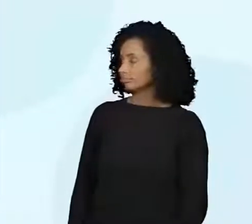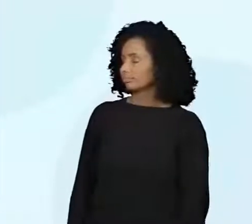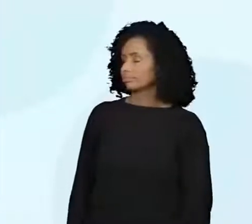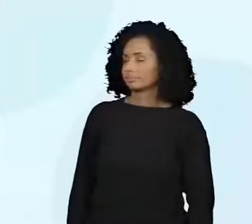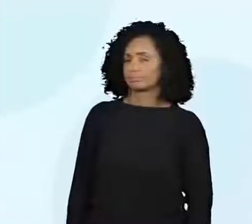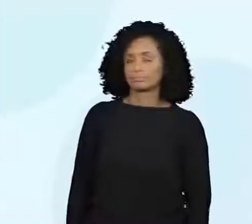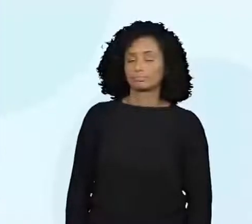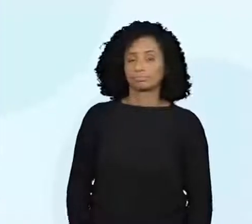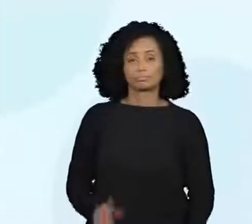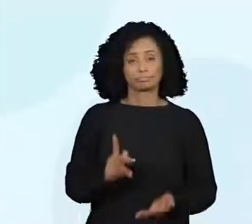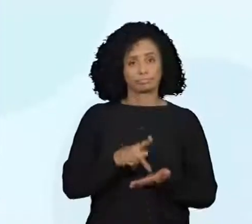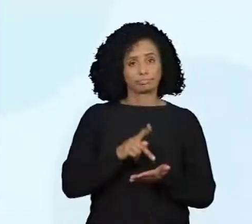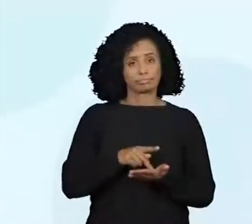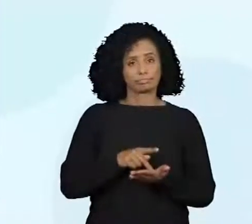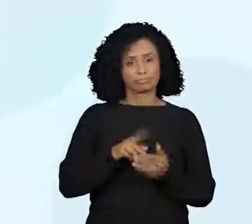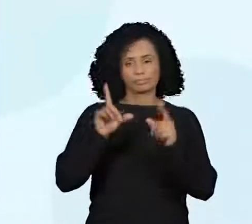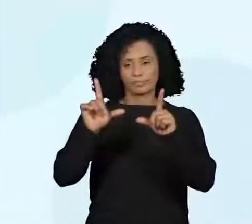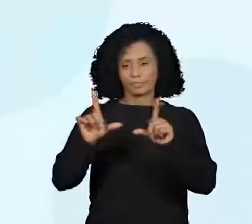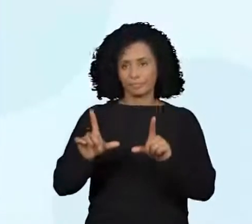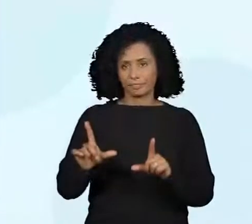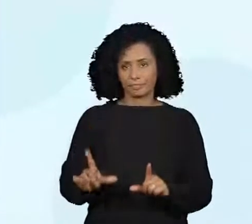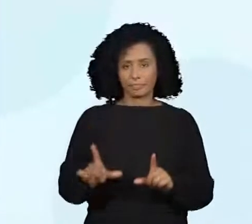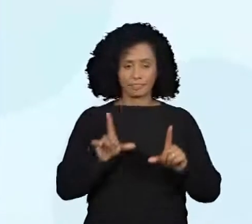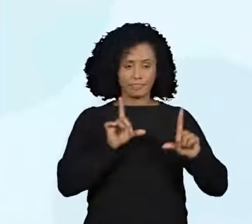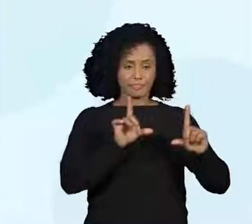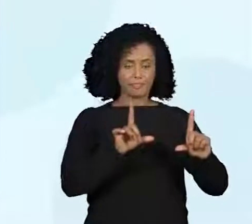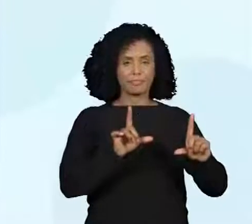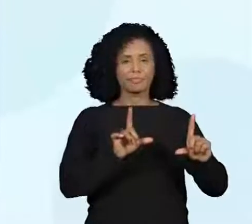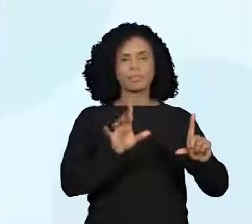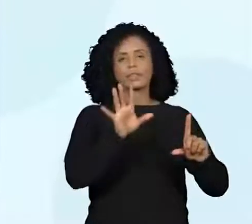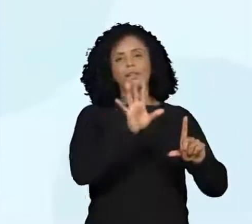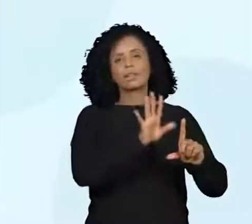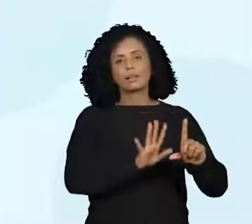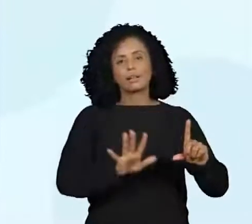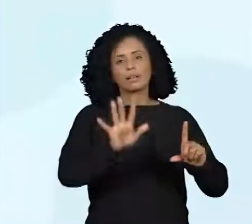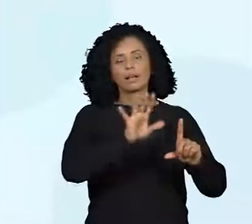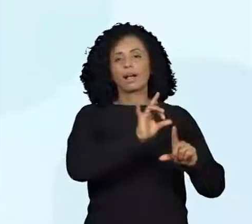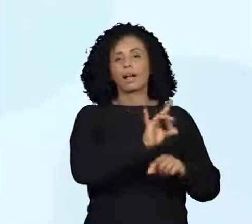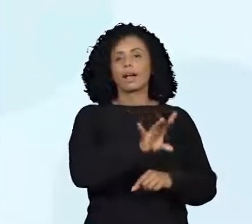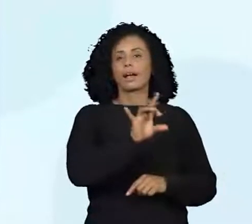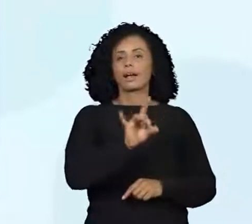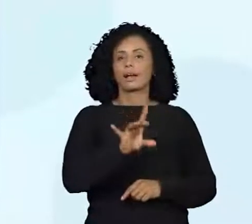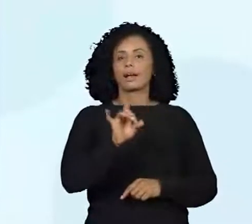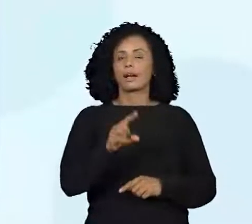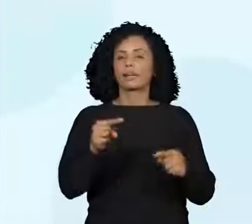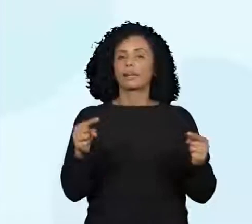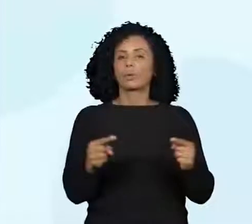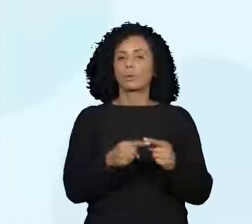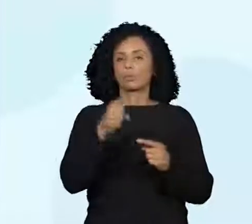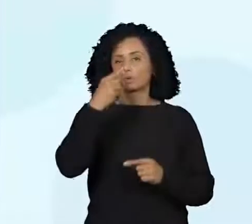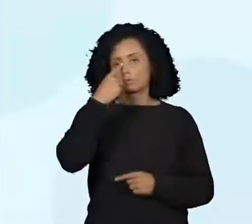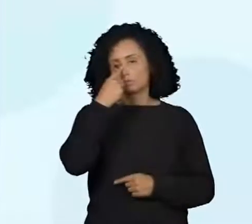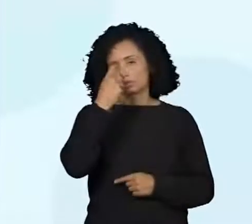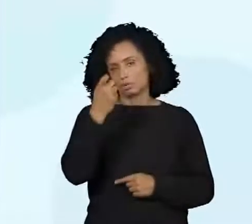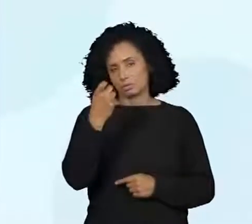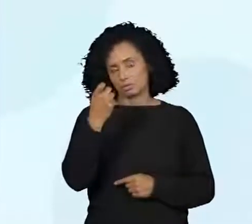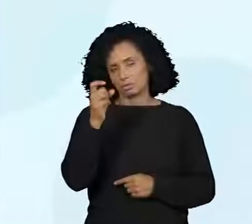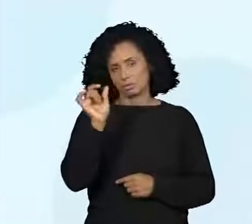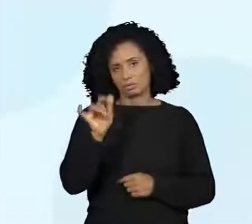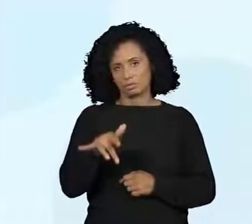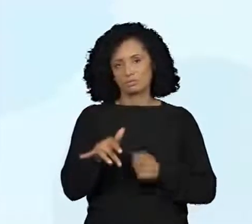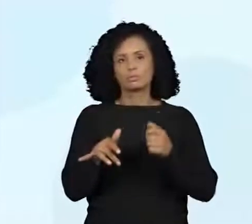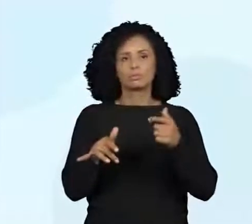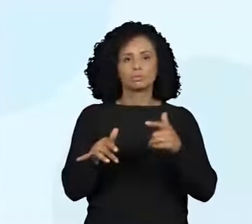lixo. Então, já começa a pensar aí a respeito do que pode ser o meu texto. As